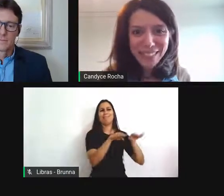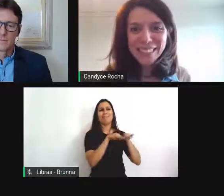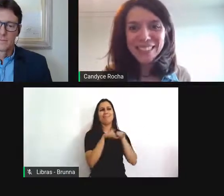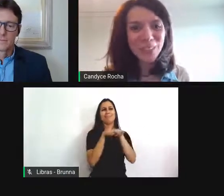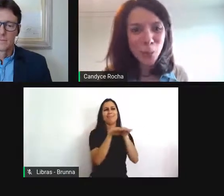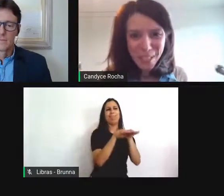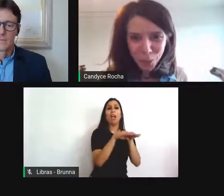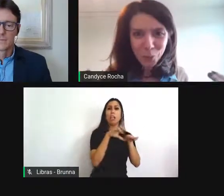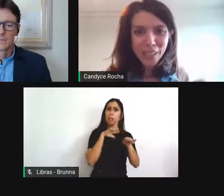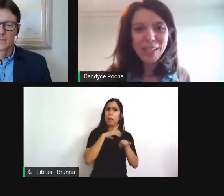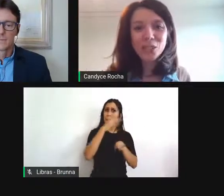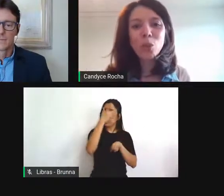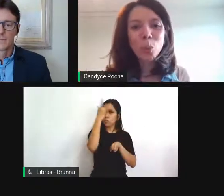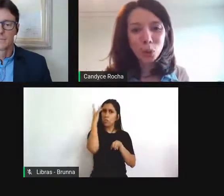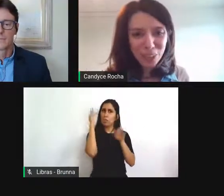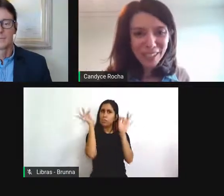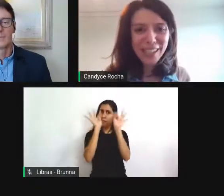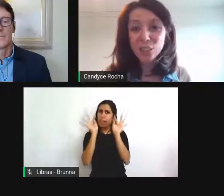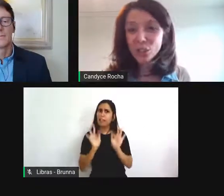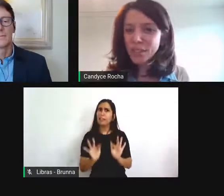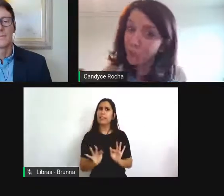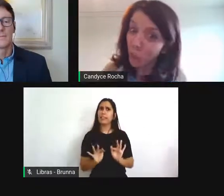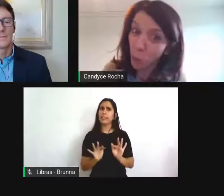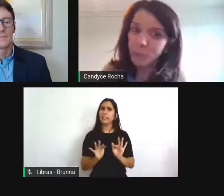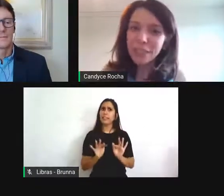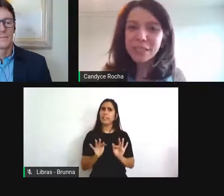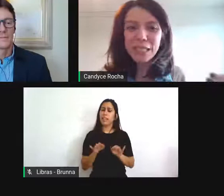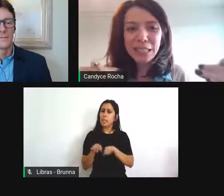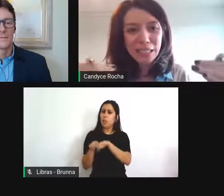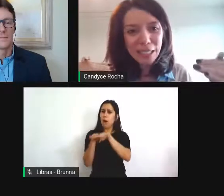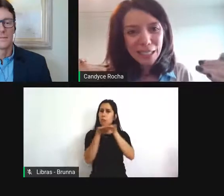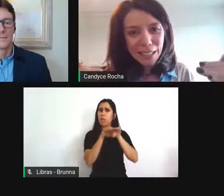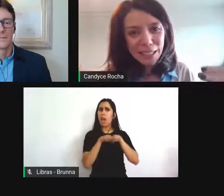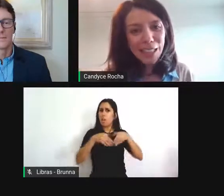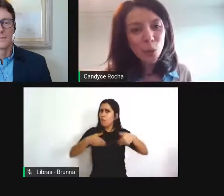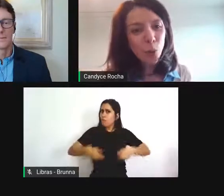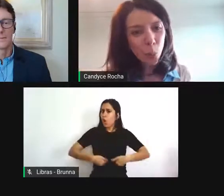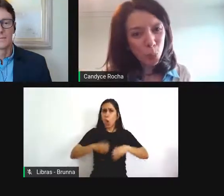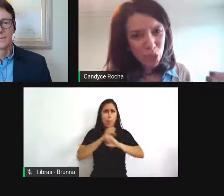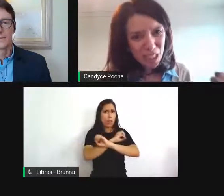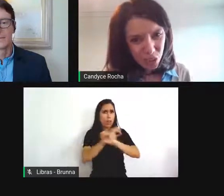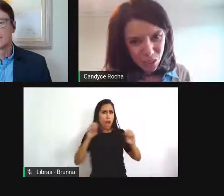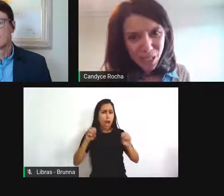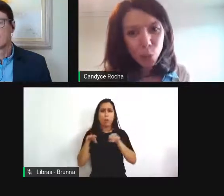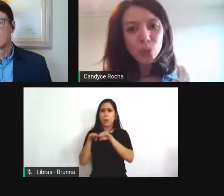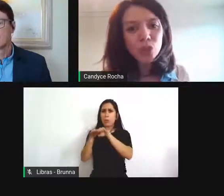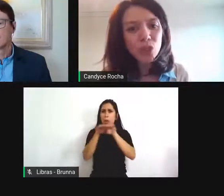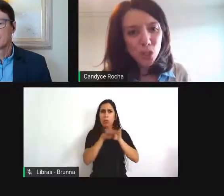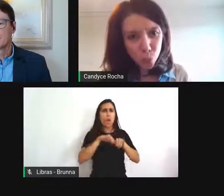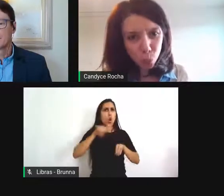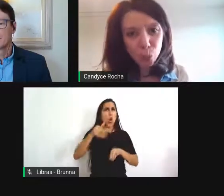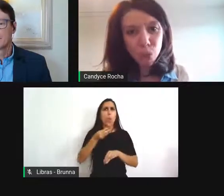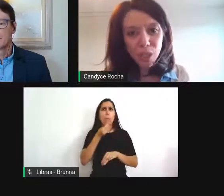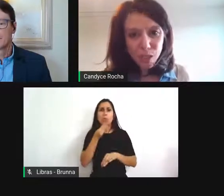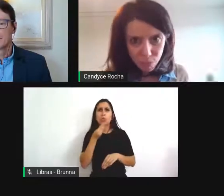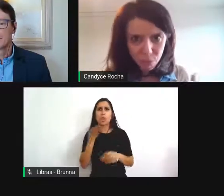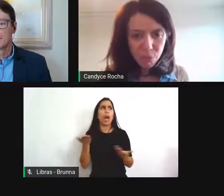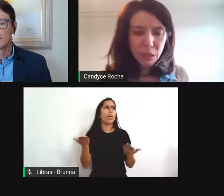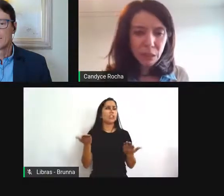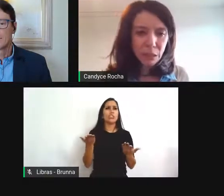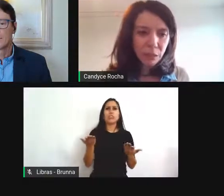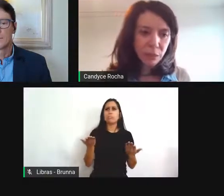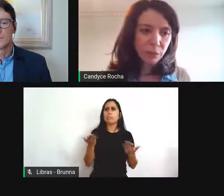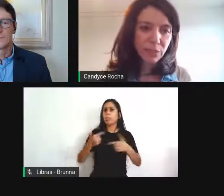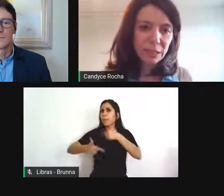num país com mais igualdade, com oportunidades, sem fome, com oportunidade de saúde, de estudo,